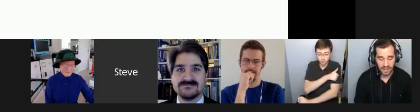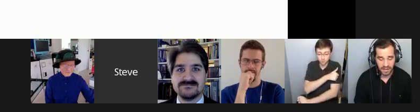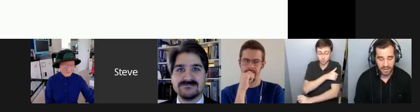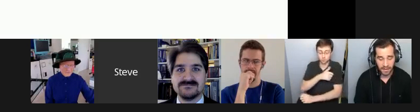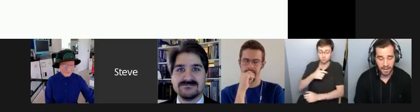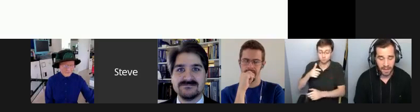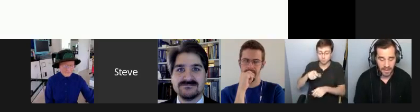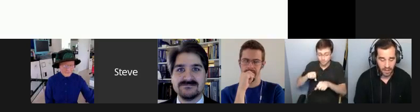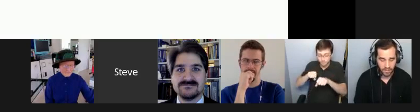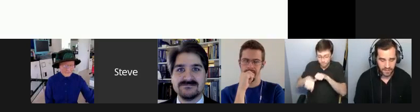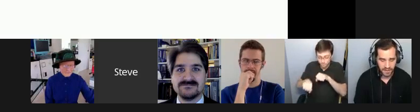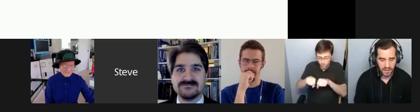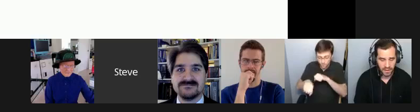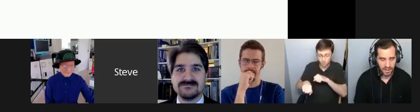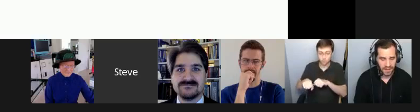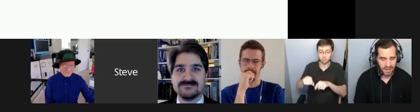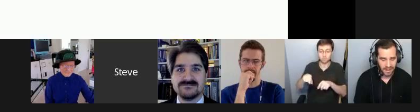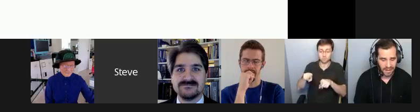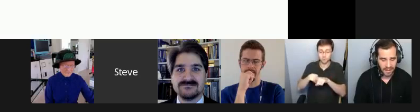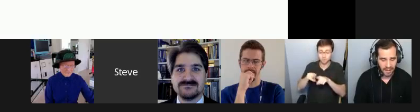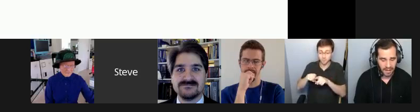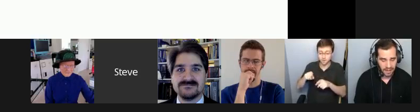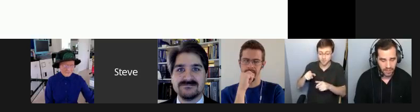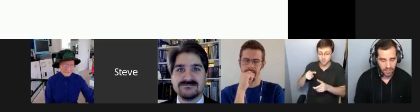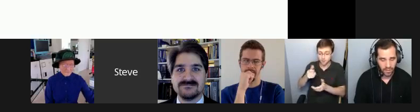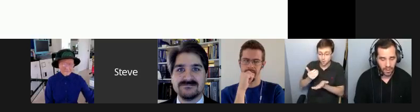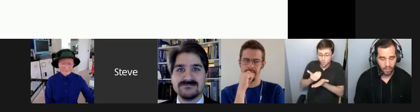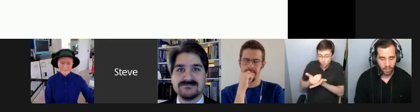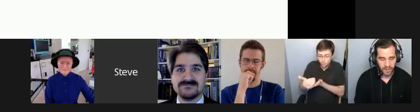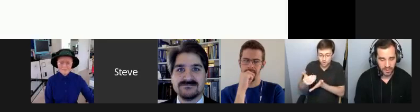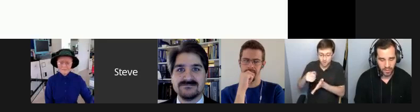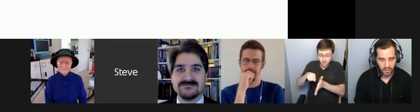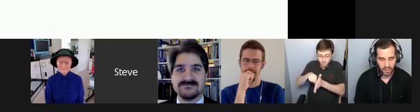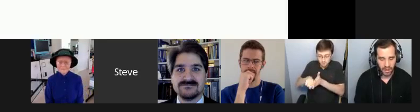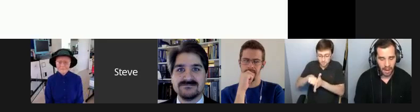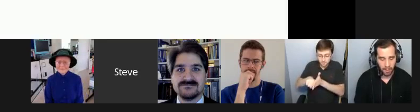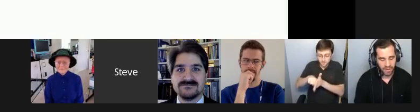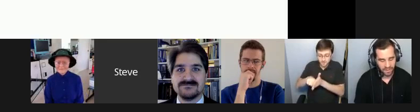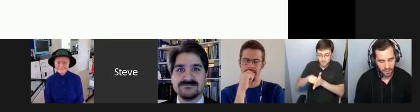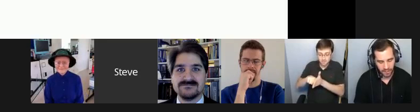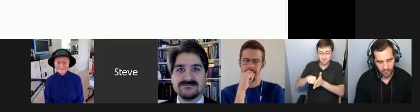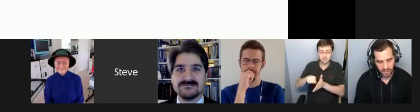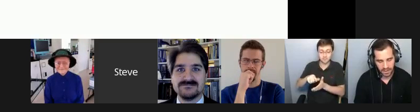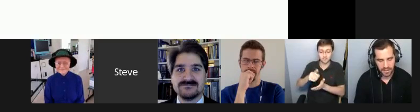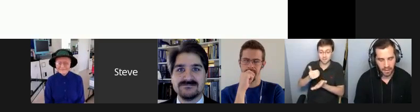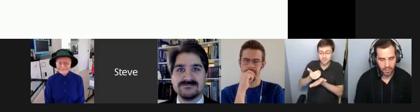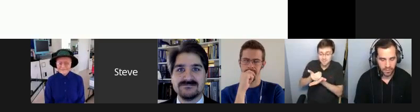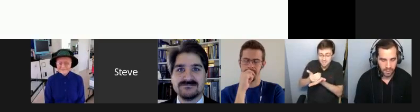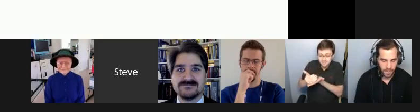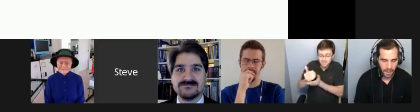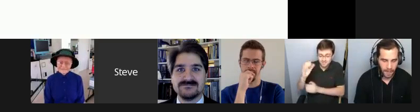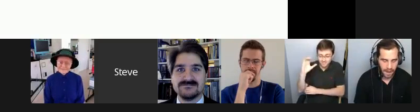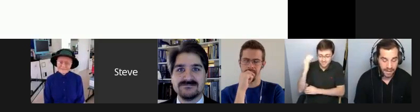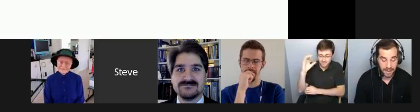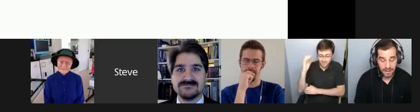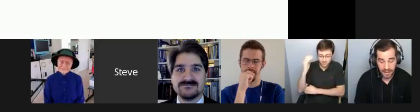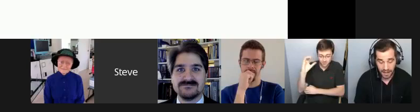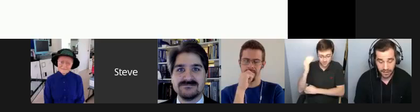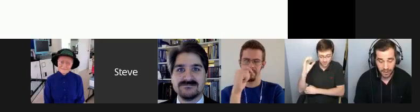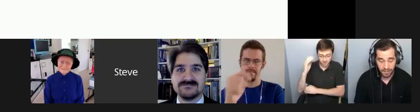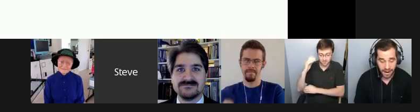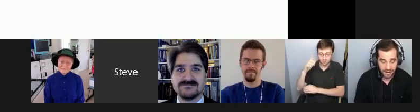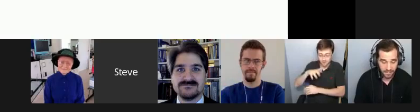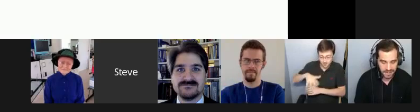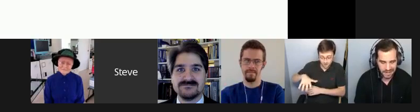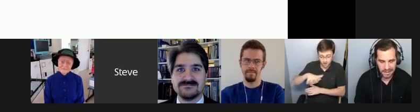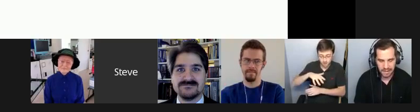Santa Catarina, na UFSC, e isso propiciou, após a formatura desses alunos, a